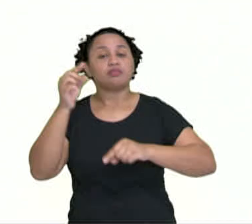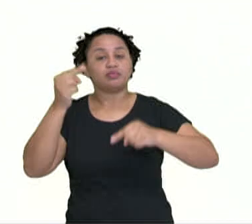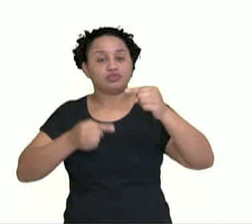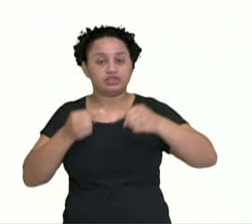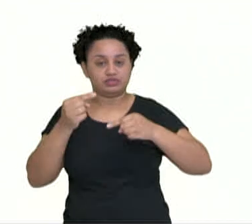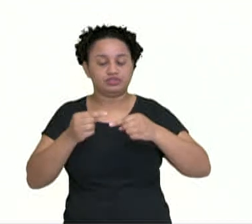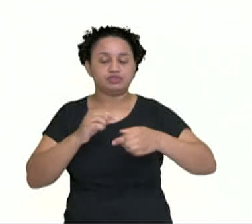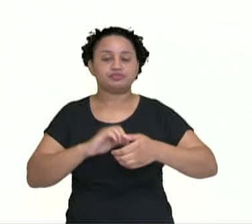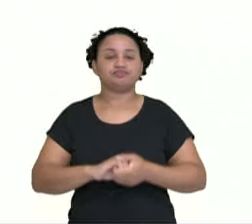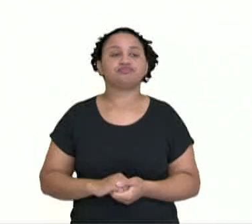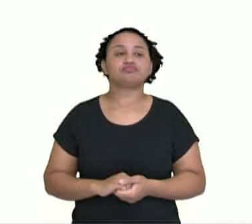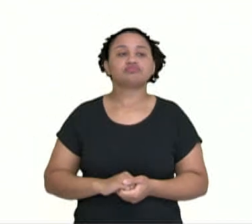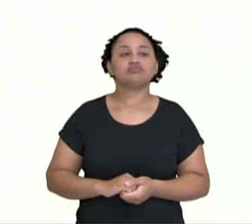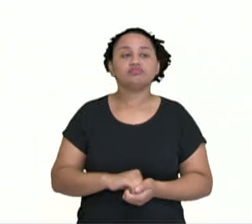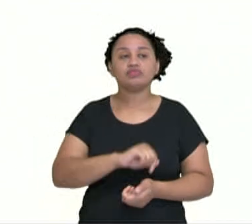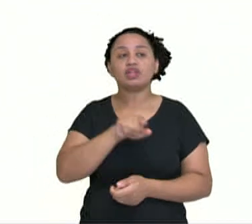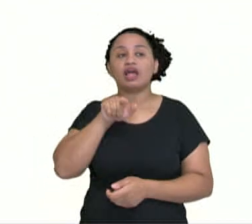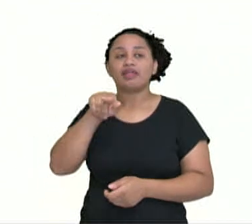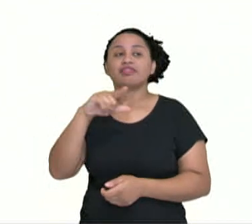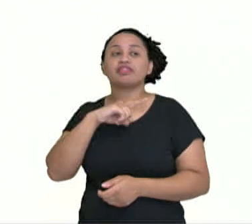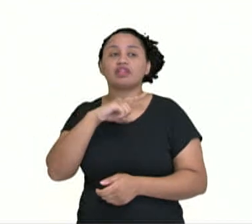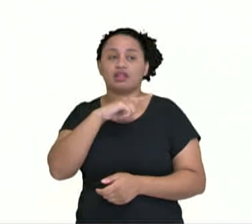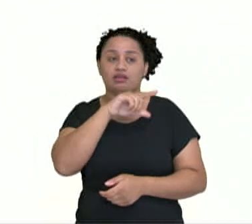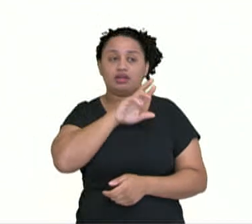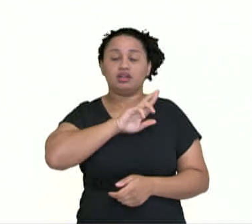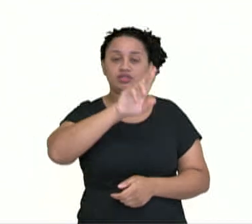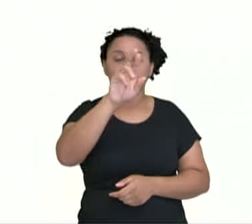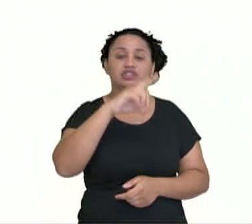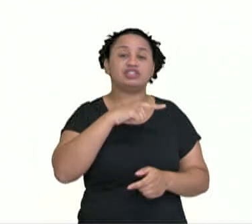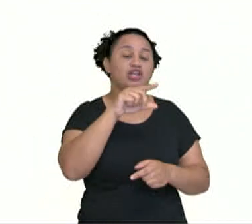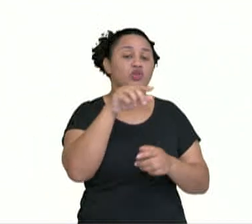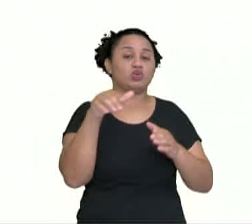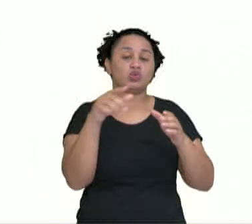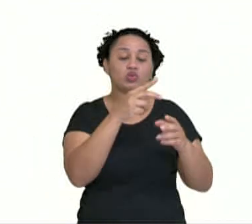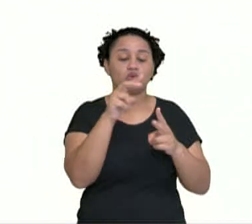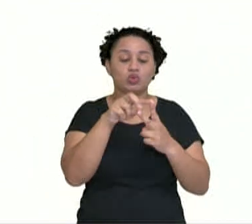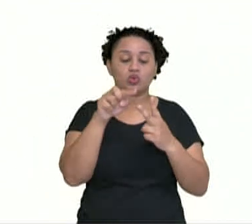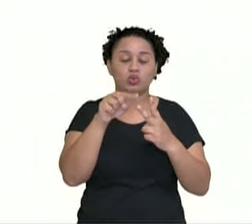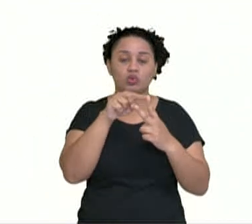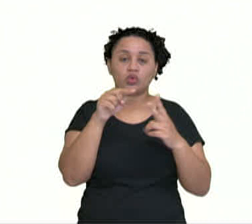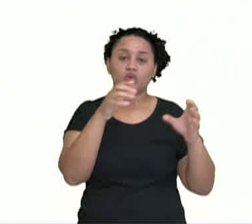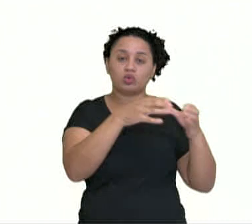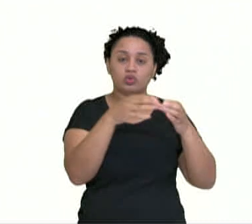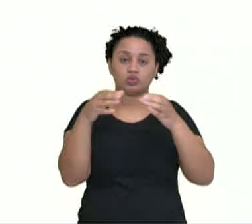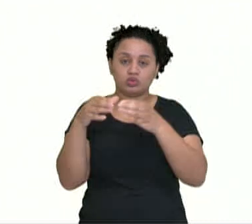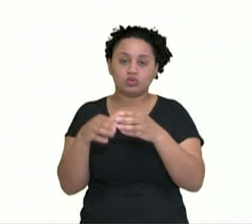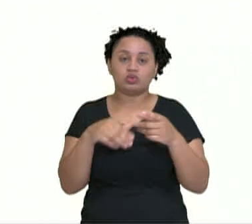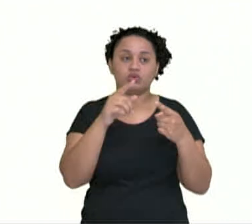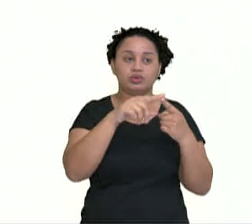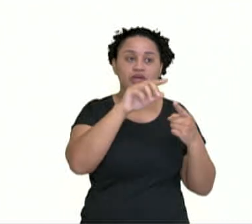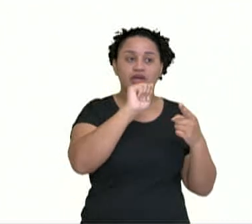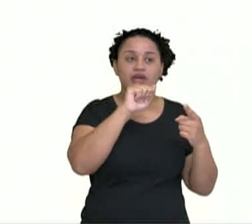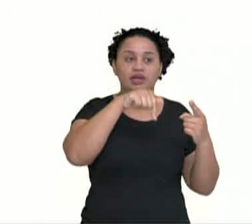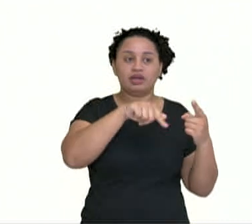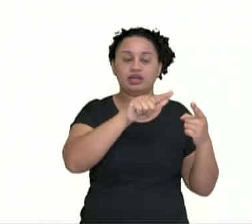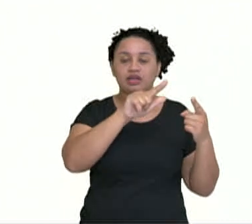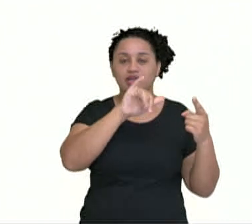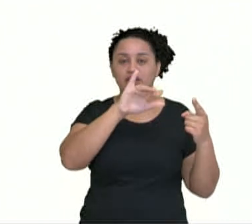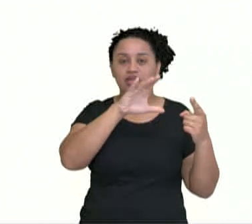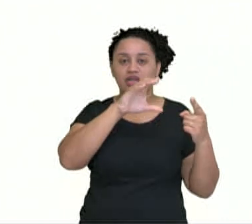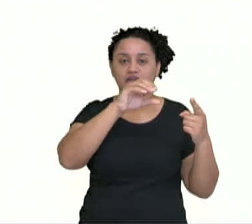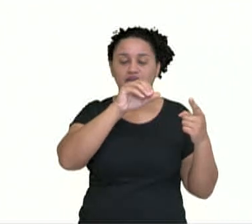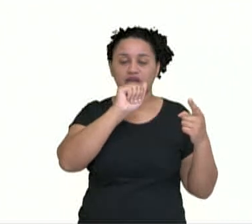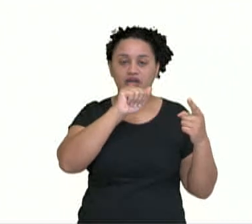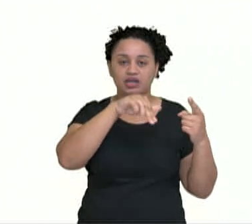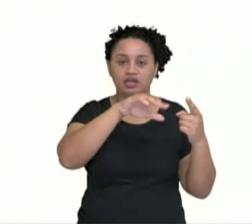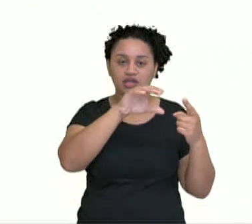os anglicanos e os puritanos. Ambos desses grupos, eles eram protestantes, mas